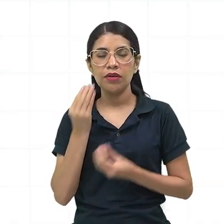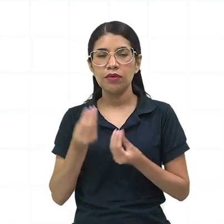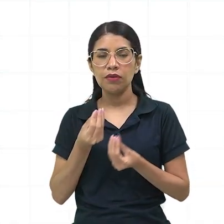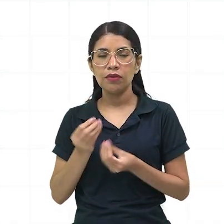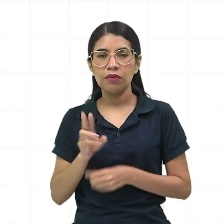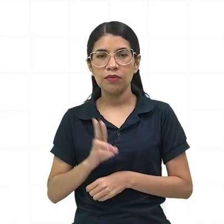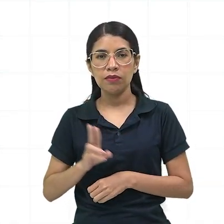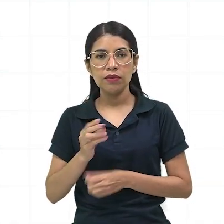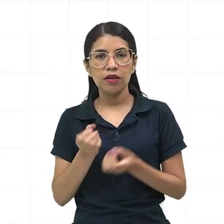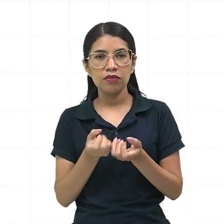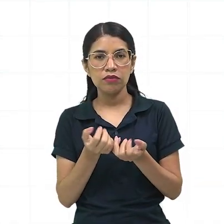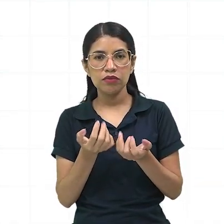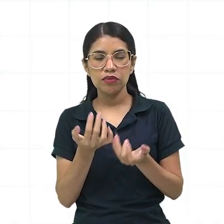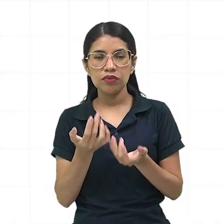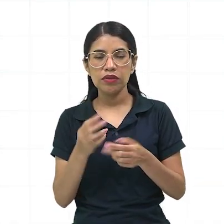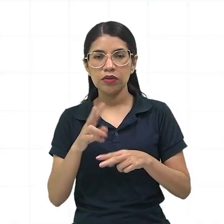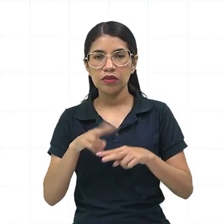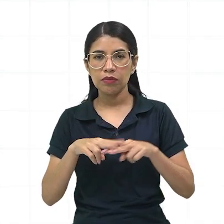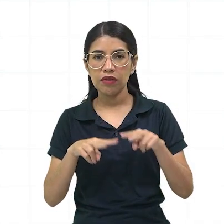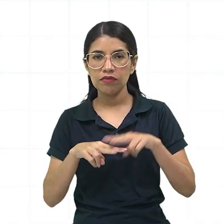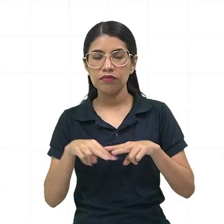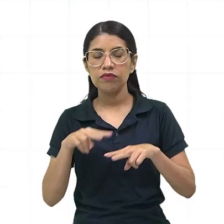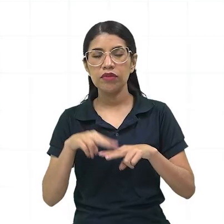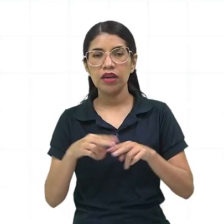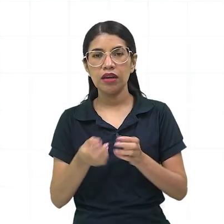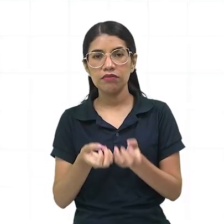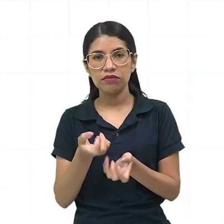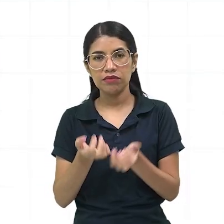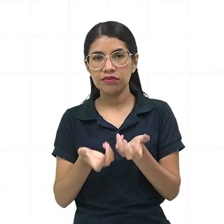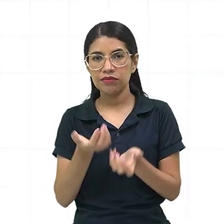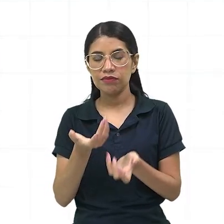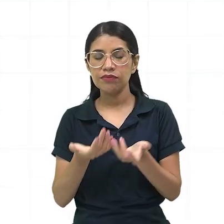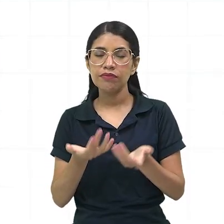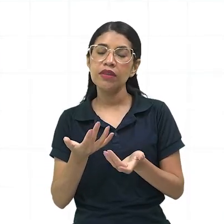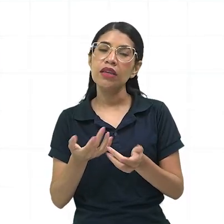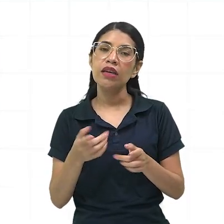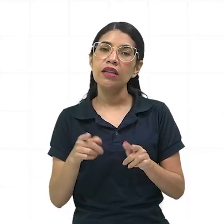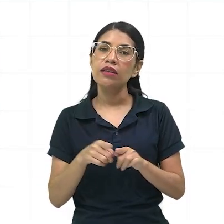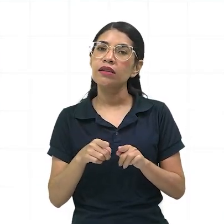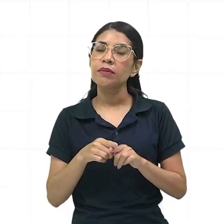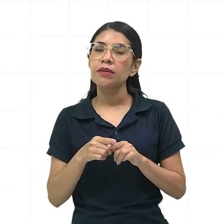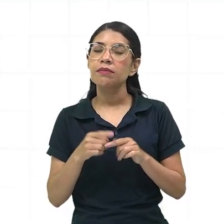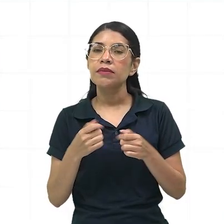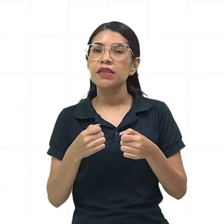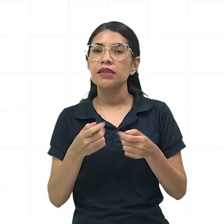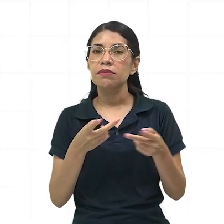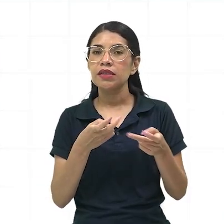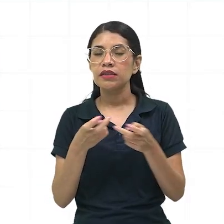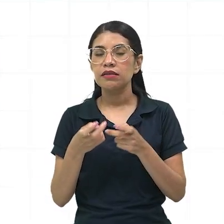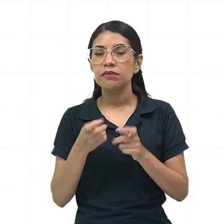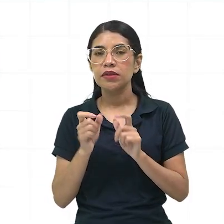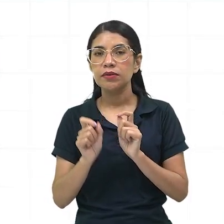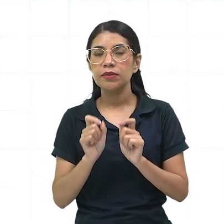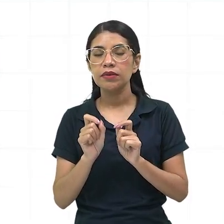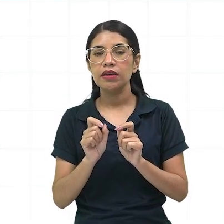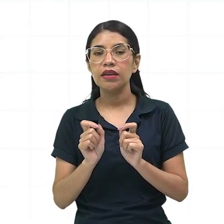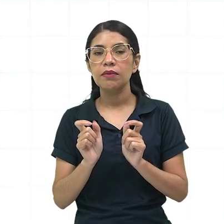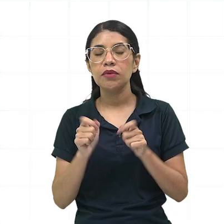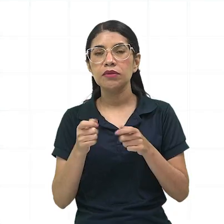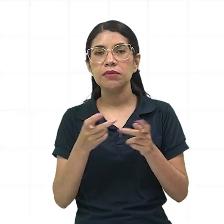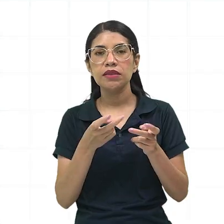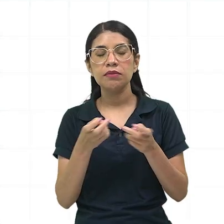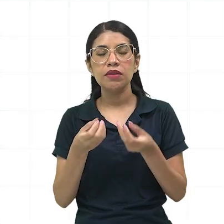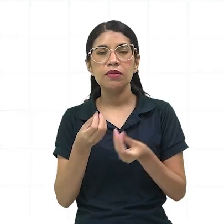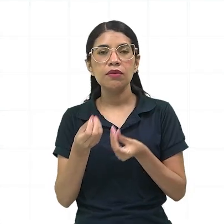ao redor de uma fogueira. E o interessante da gente ver nessa representação é que a gente percebe mais